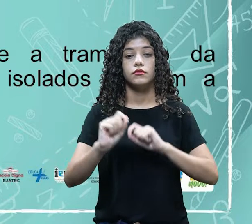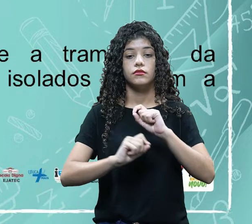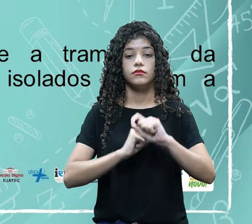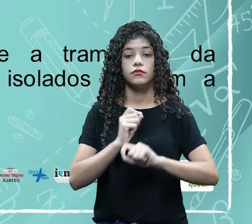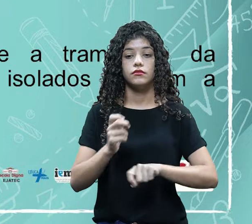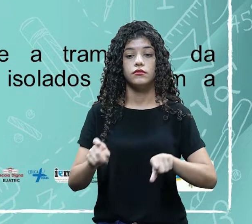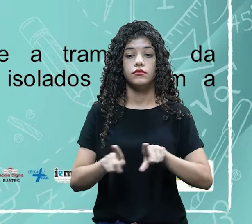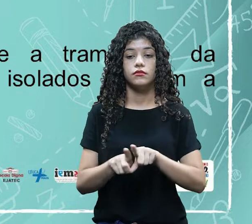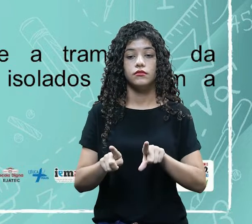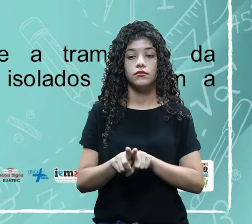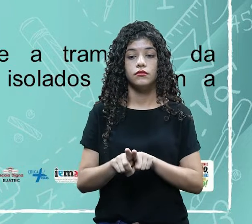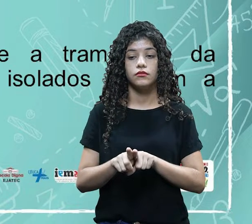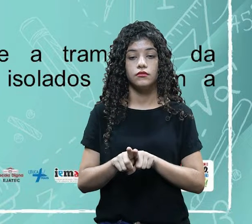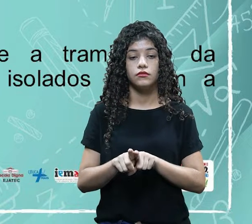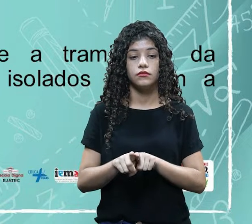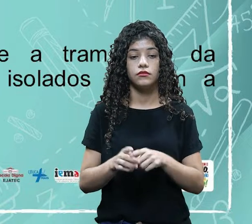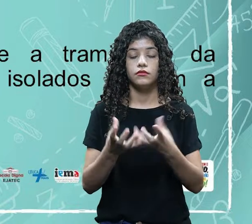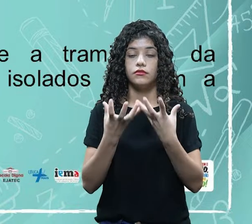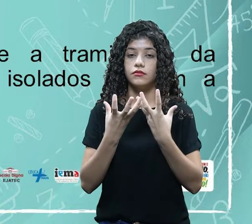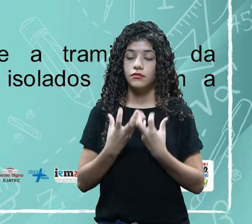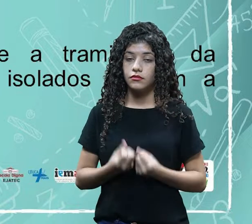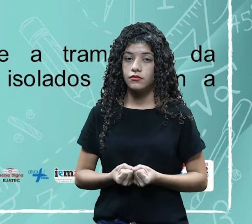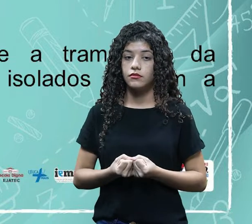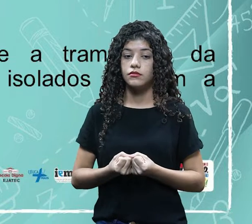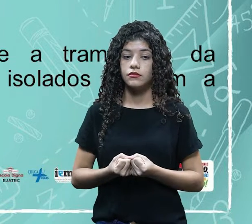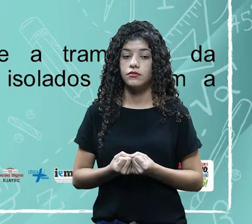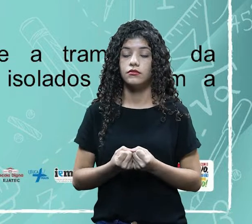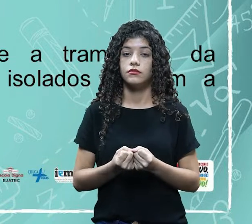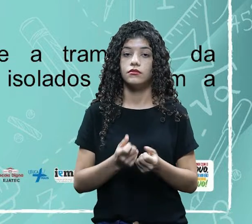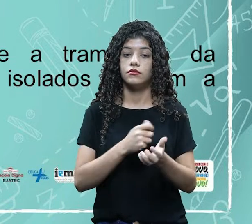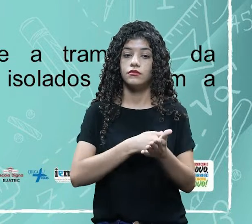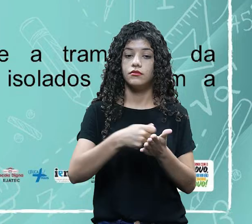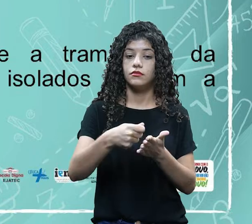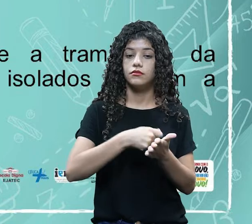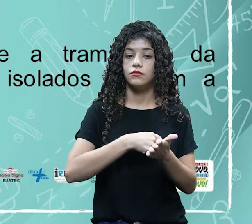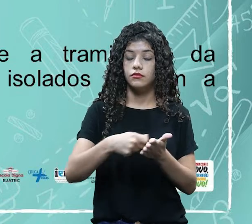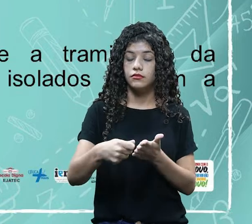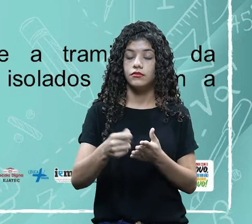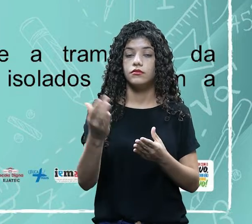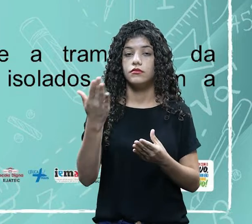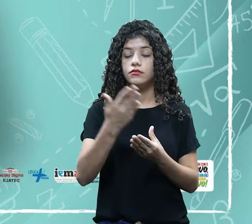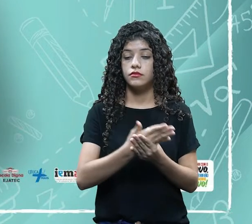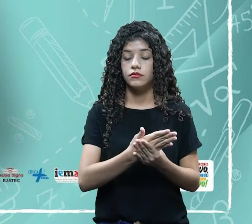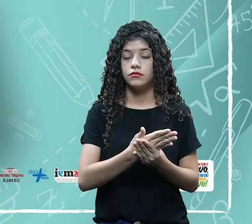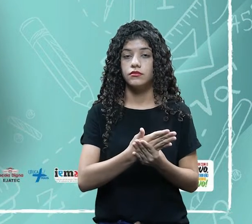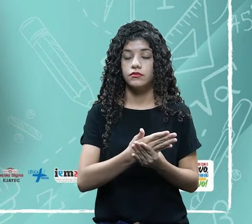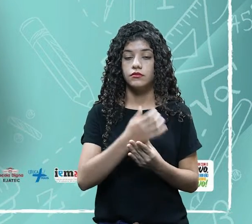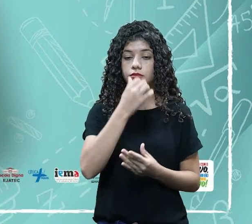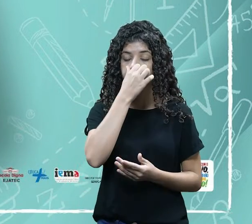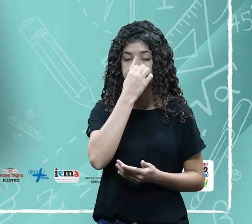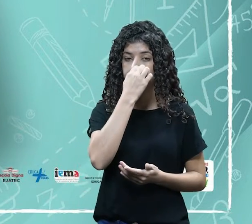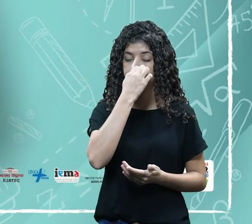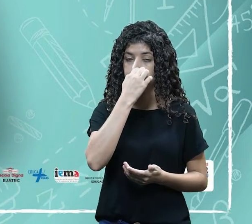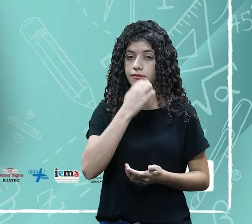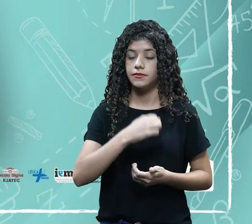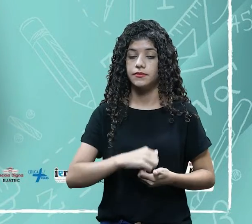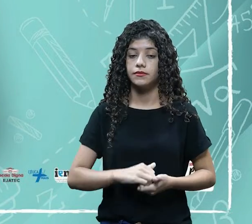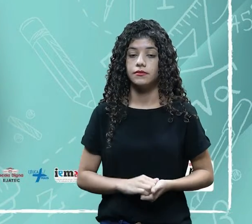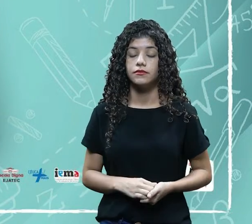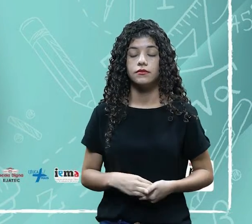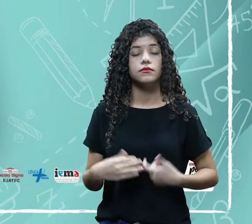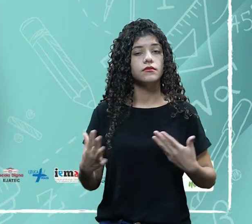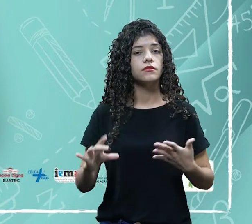é a ação que torna o documento recebido no protocolo, como parte de um processo. Professor,